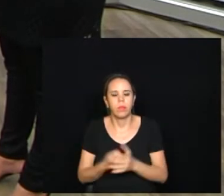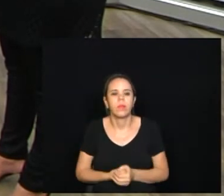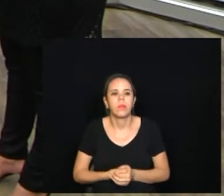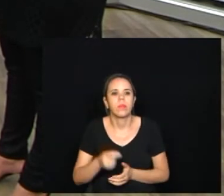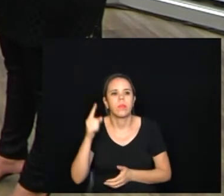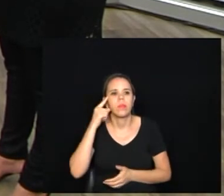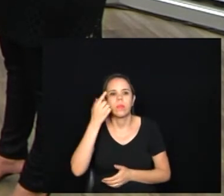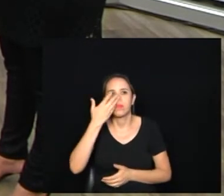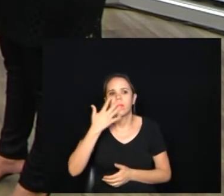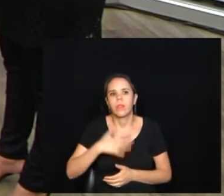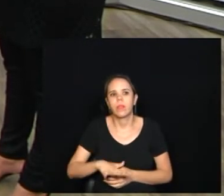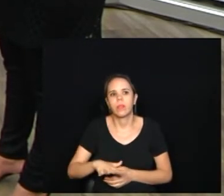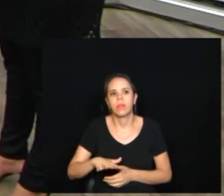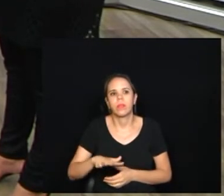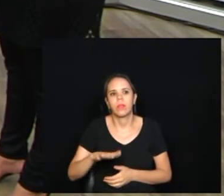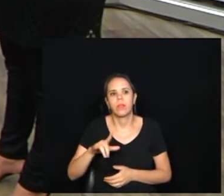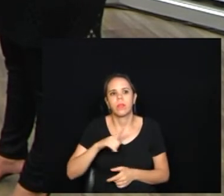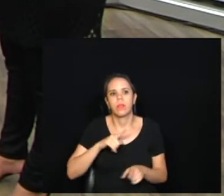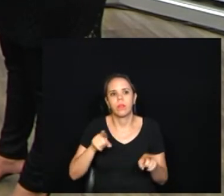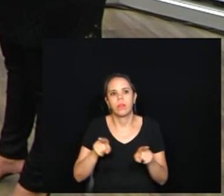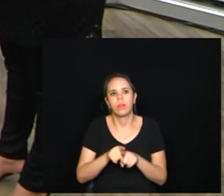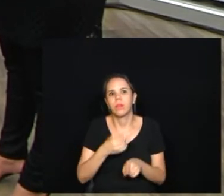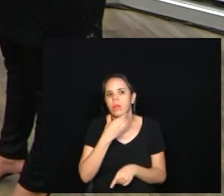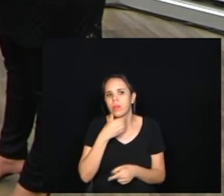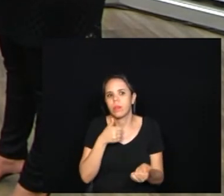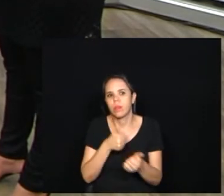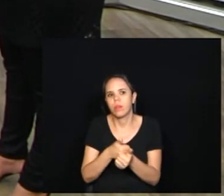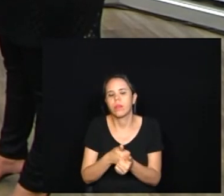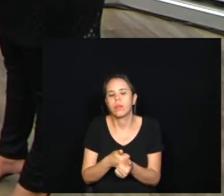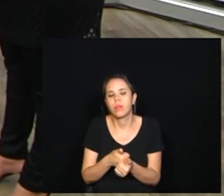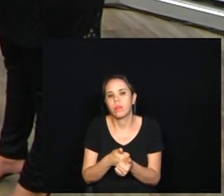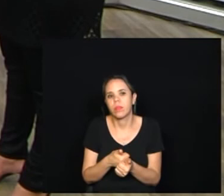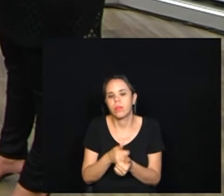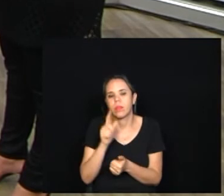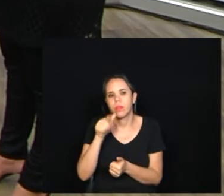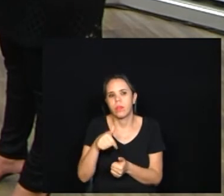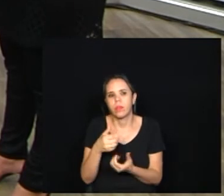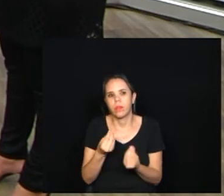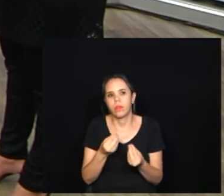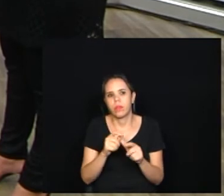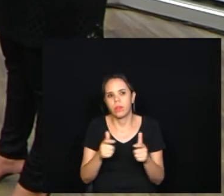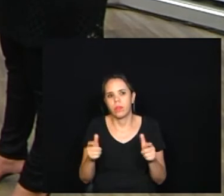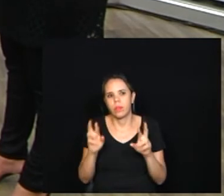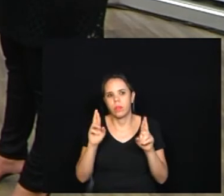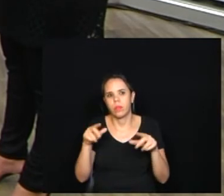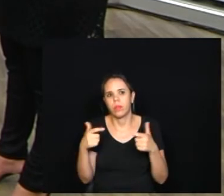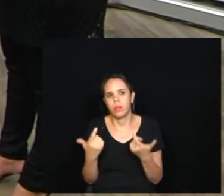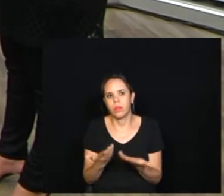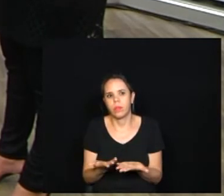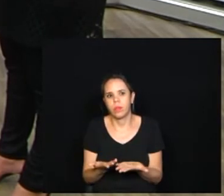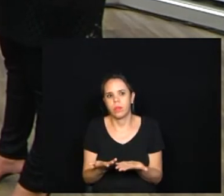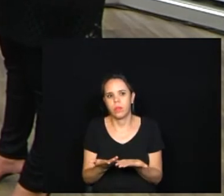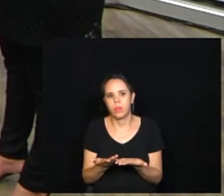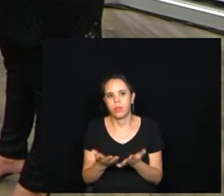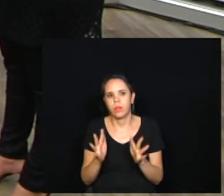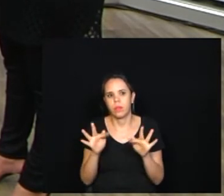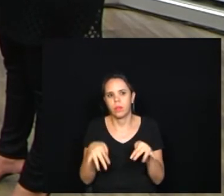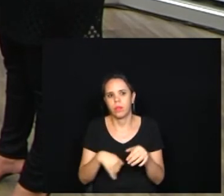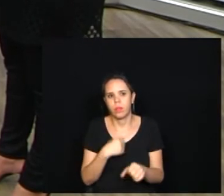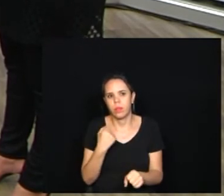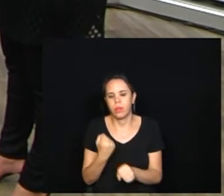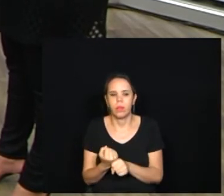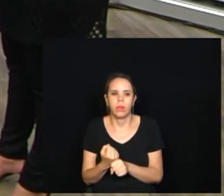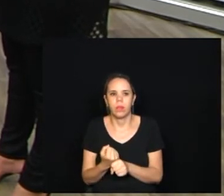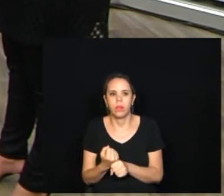Dia da Criança, tem também Natal chegando, então é cercado de grande expectativa este fim de ano